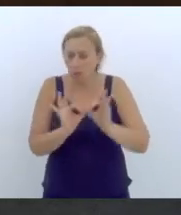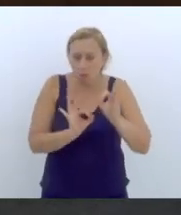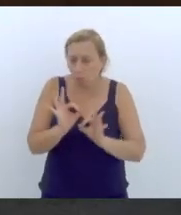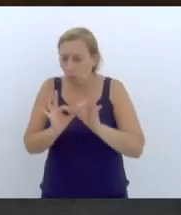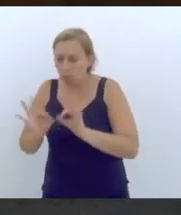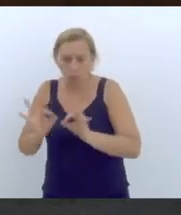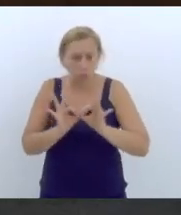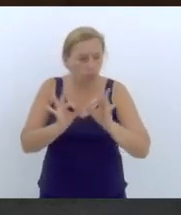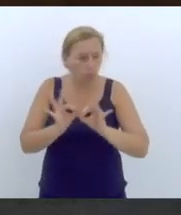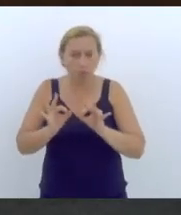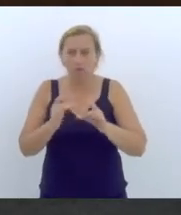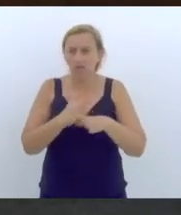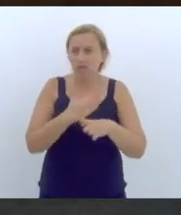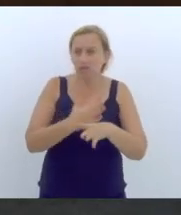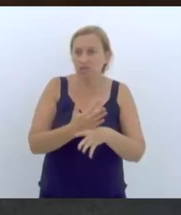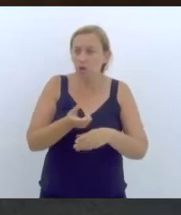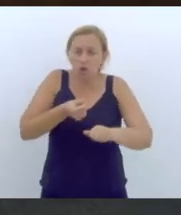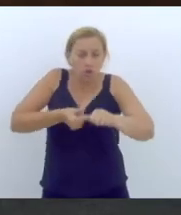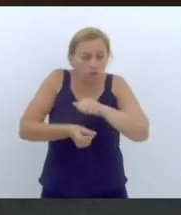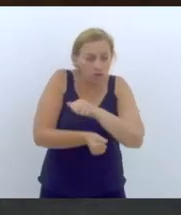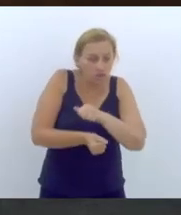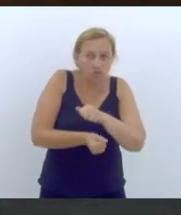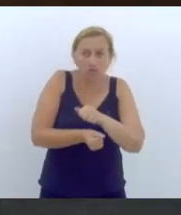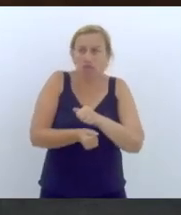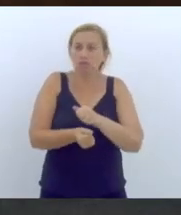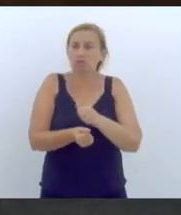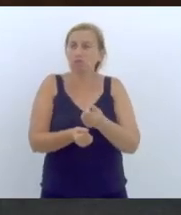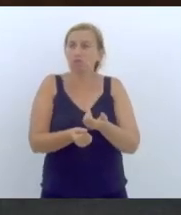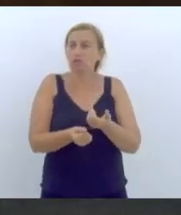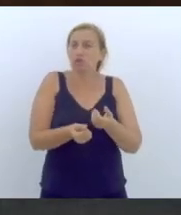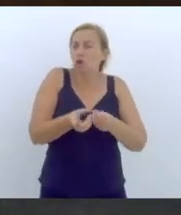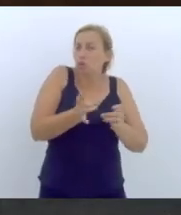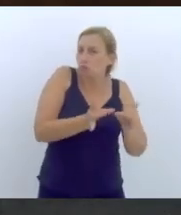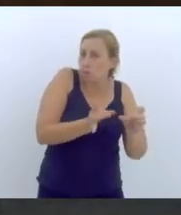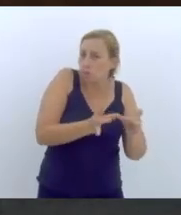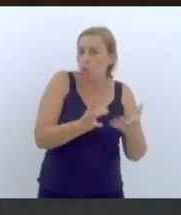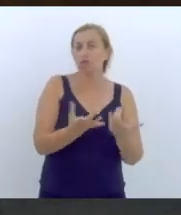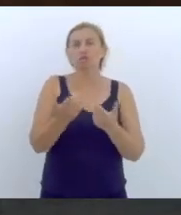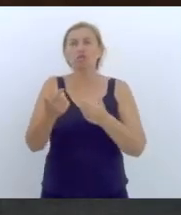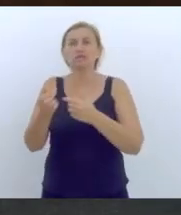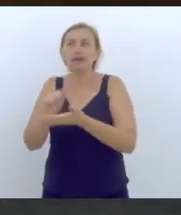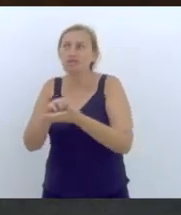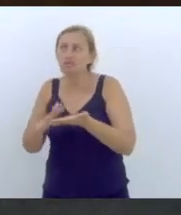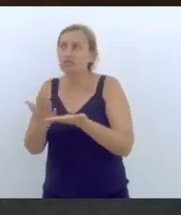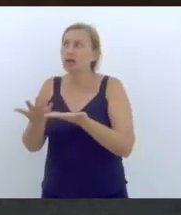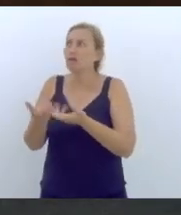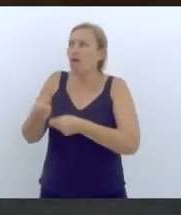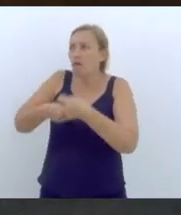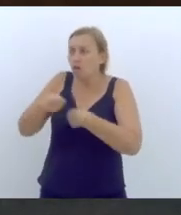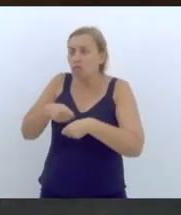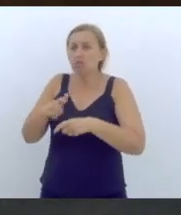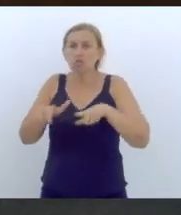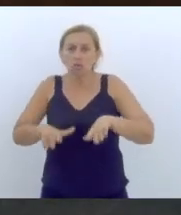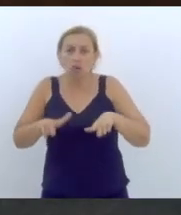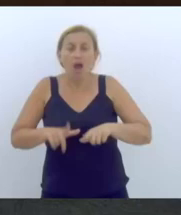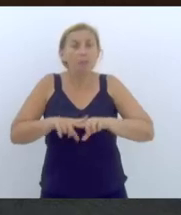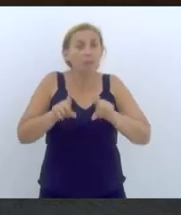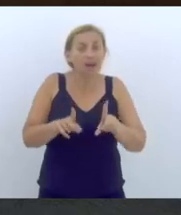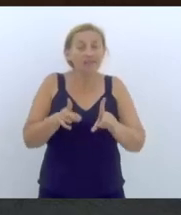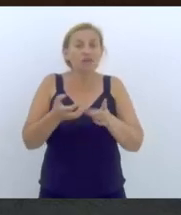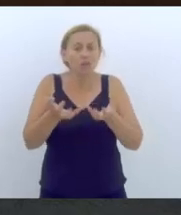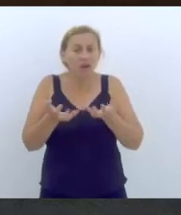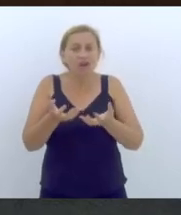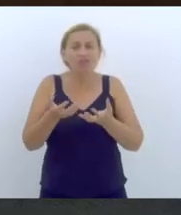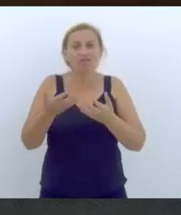cidade, seja no investimento de novo, no fomento do comércio, da atividade econômica do local. Mas eu quero